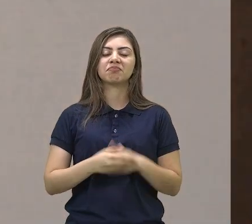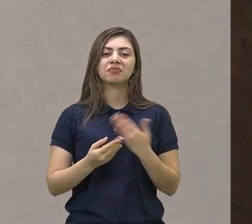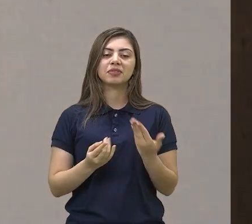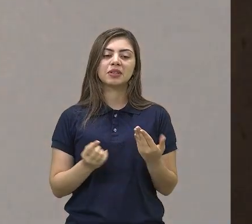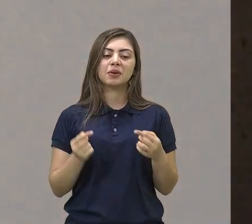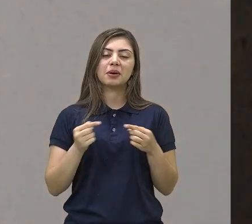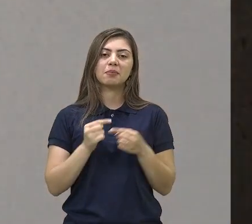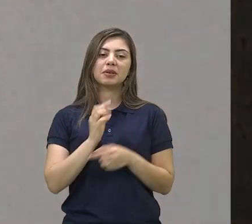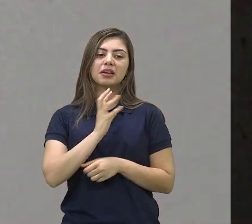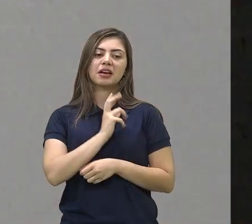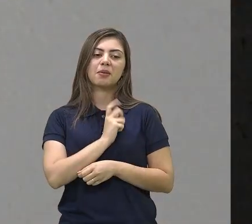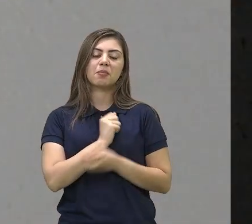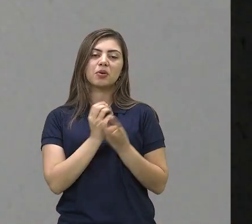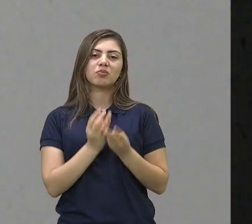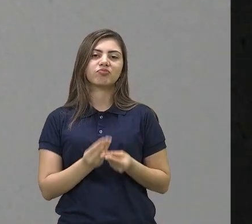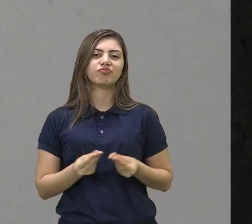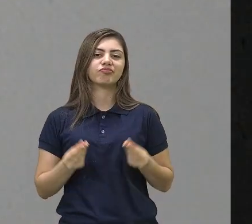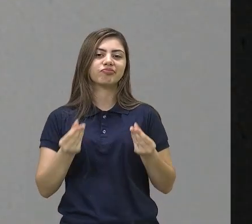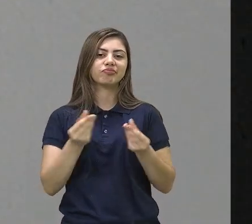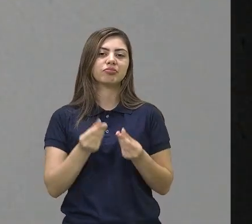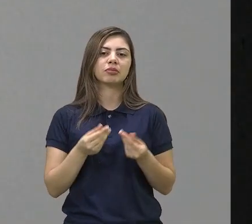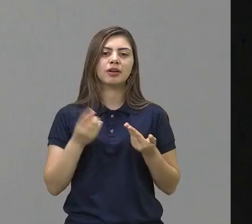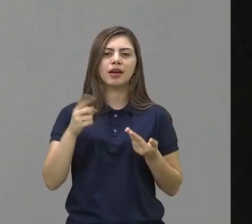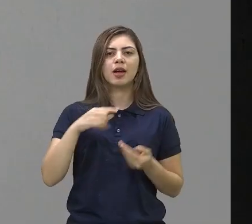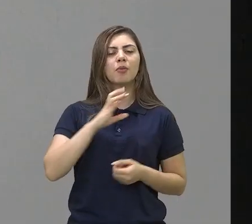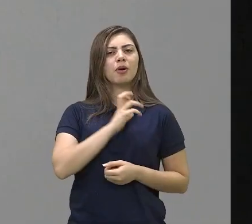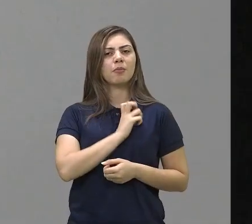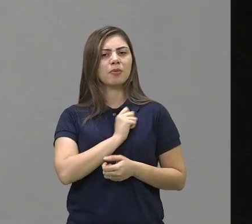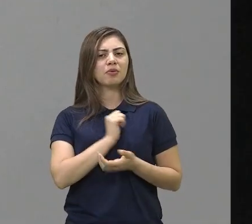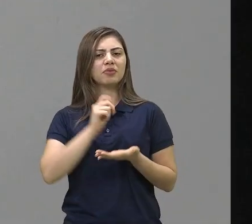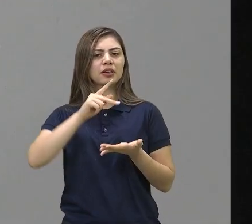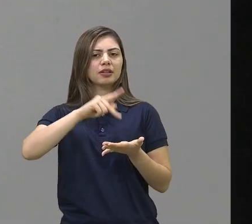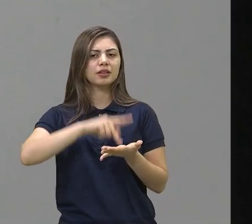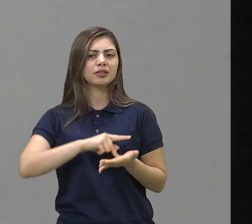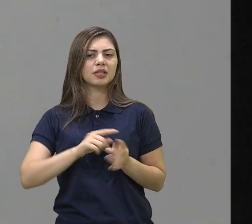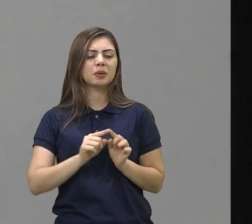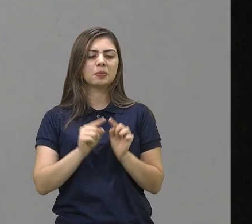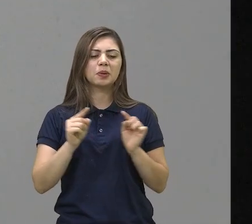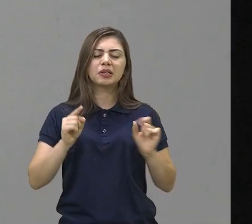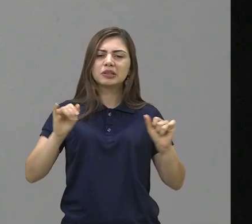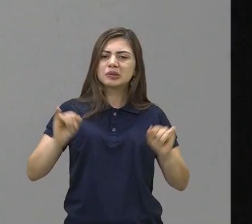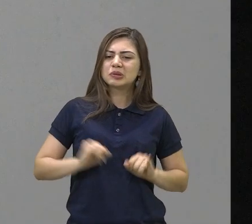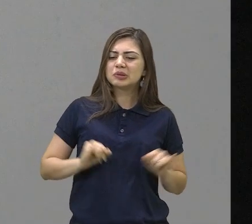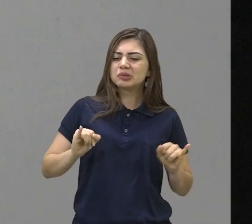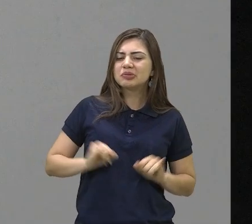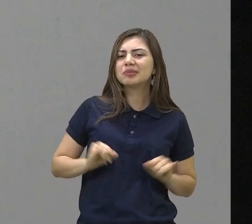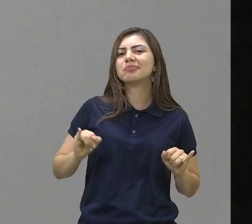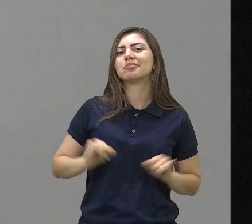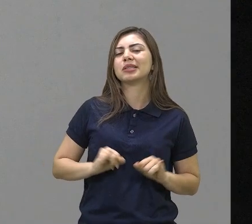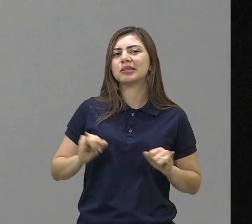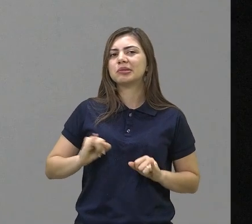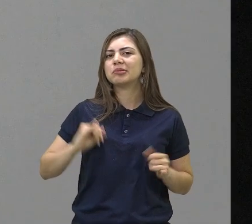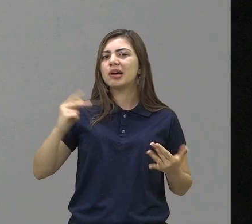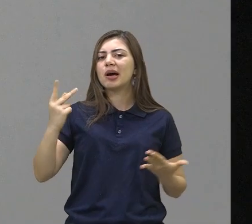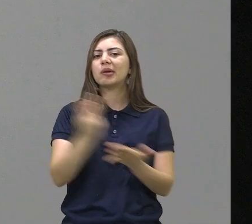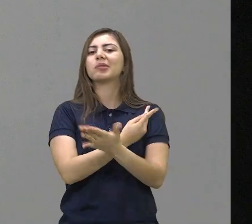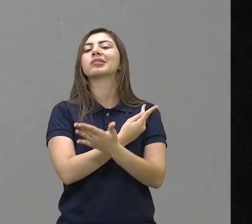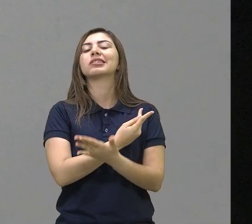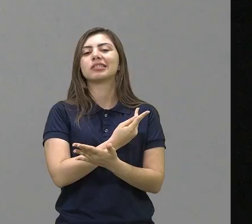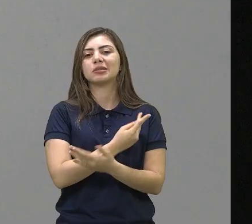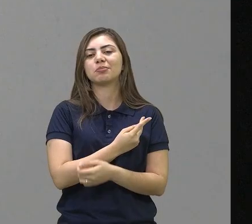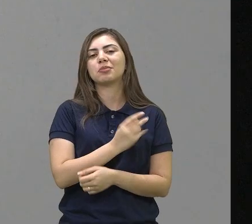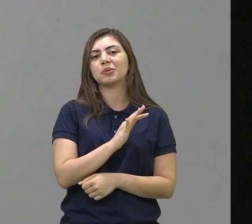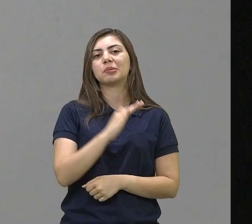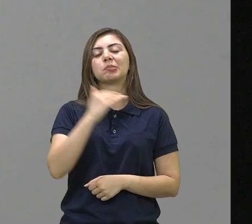de perdição. Um amor profundo, consumido pela dor e pelo destino, que terminou em tragédia